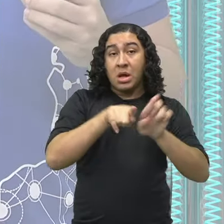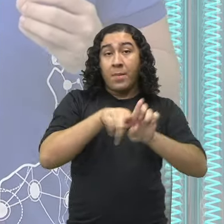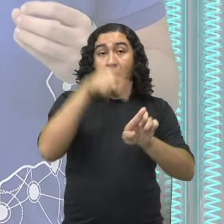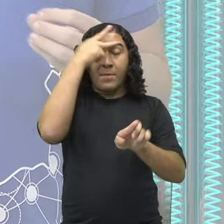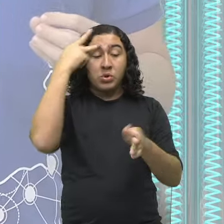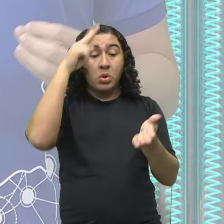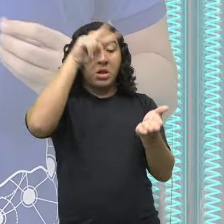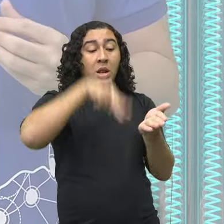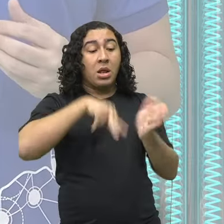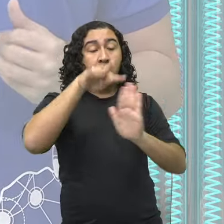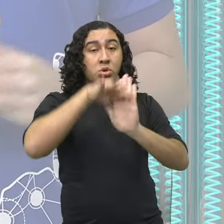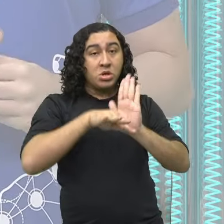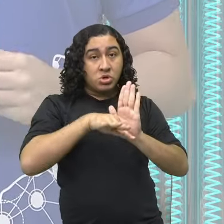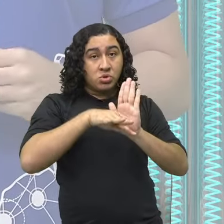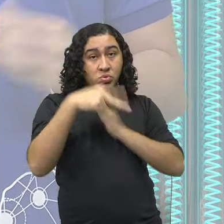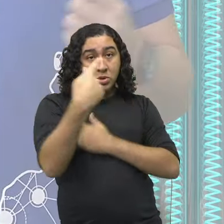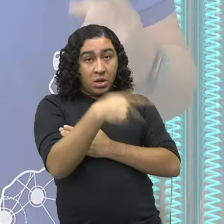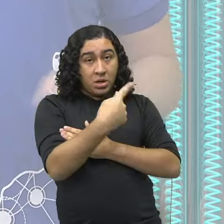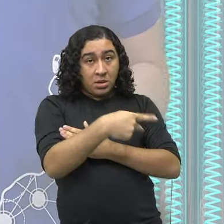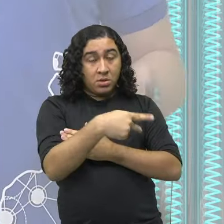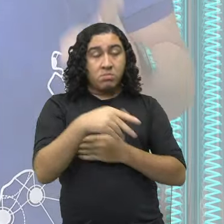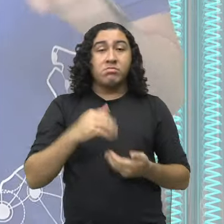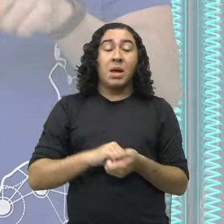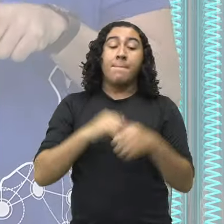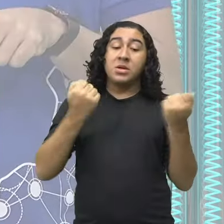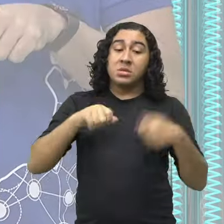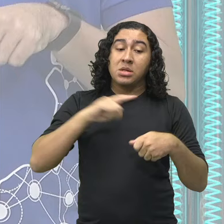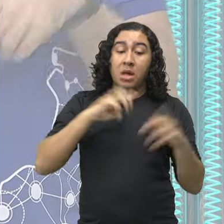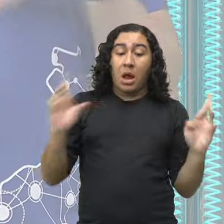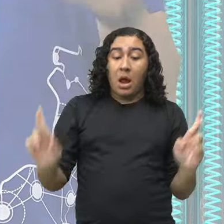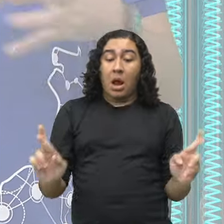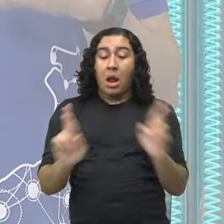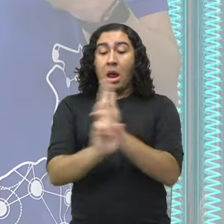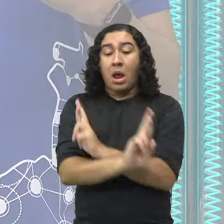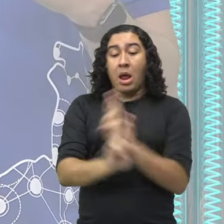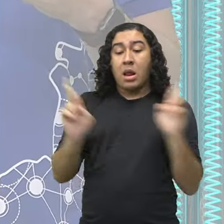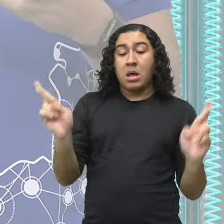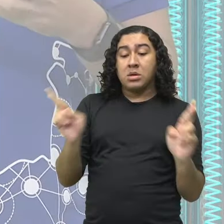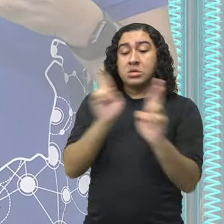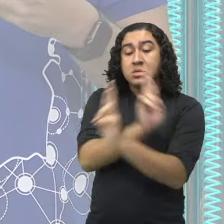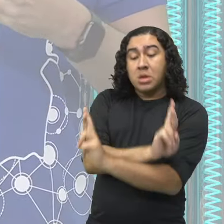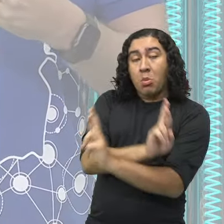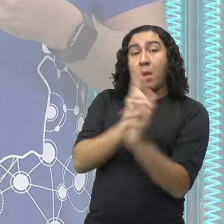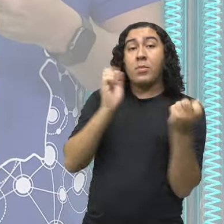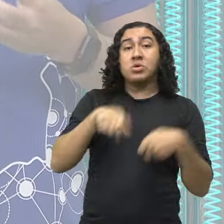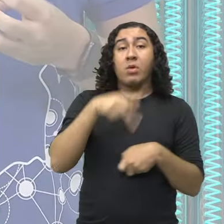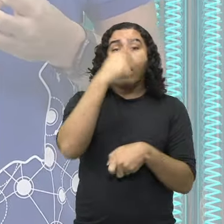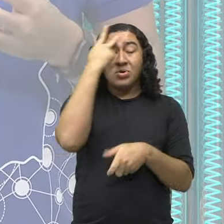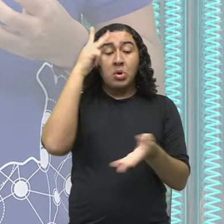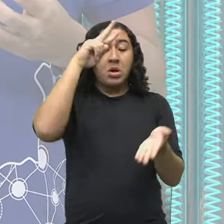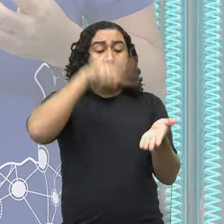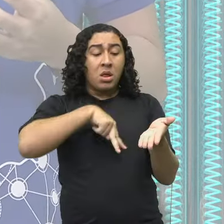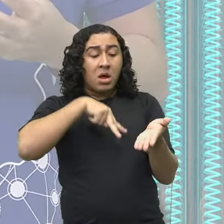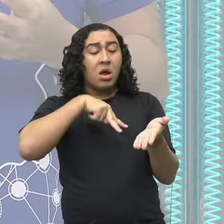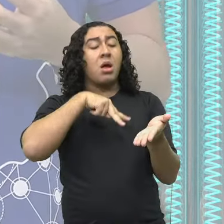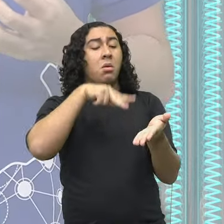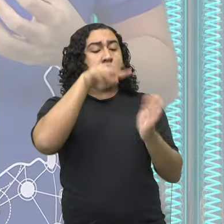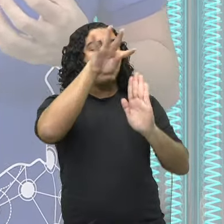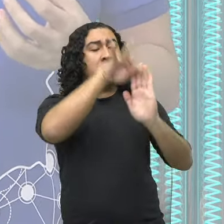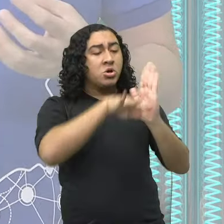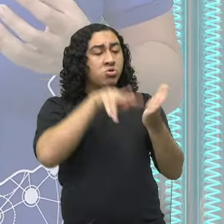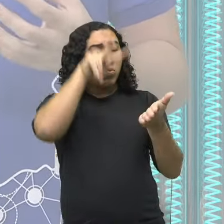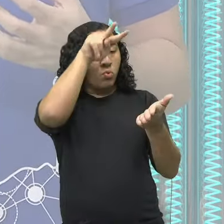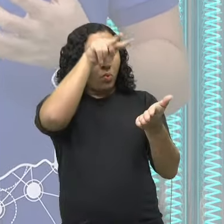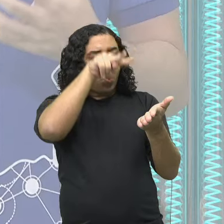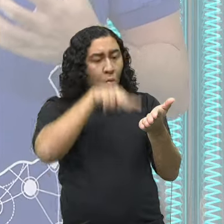vai receber esta mensagem. Então, precisa ter essa interlocução para que o receptor ele entenda, né, o